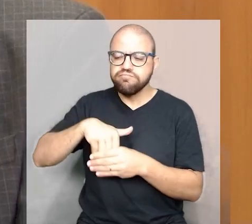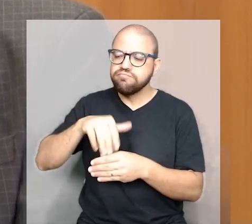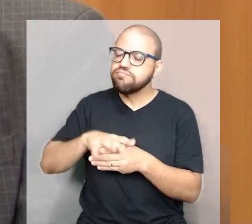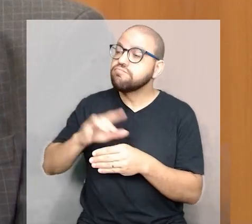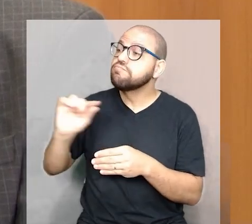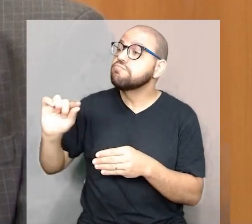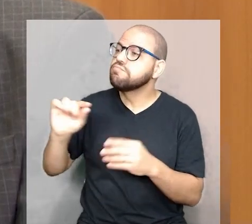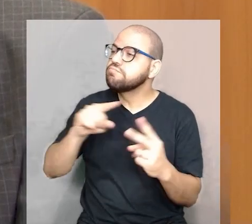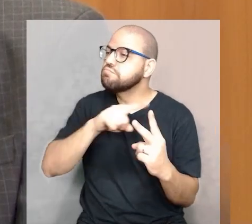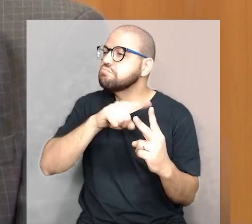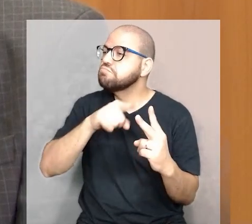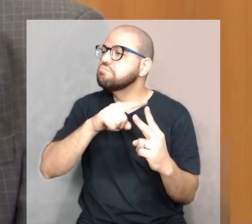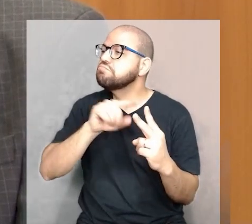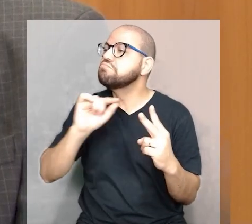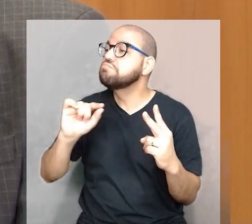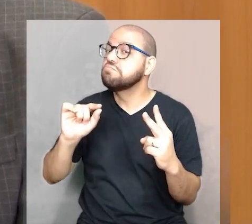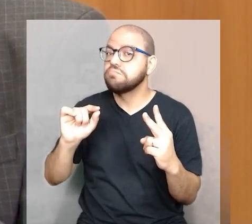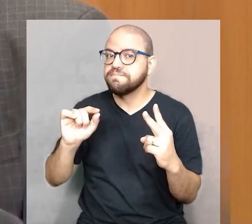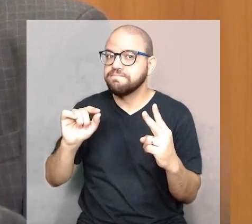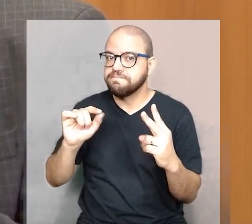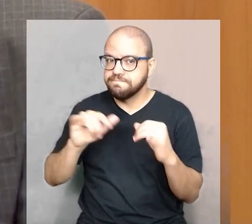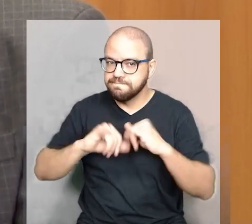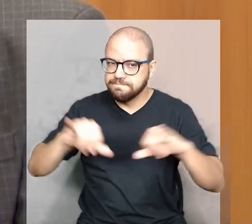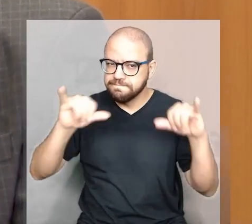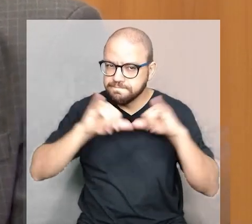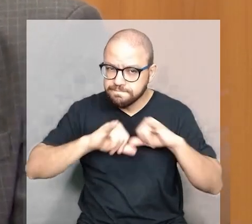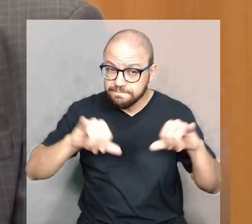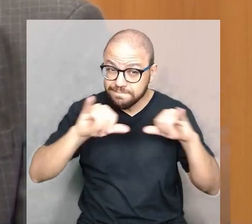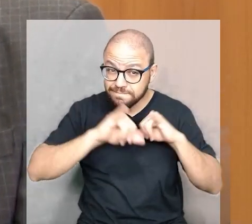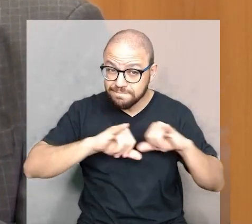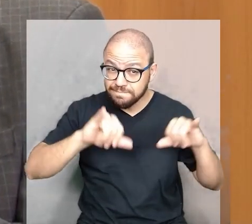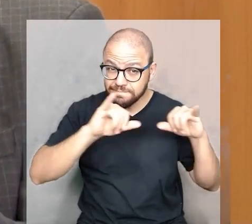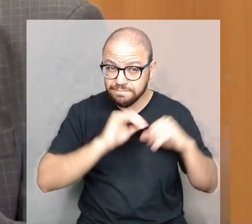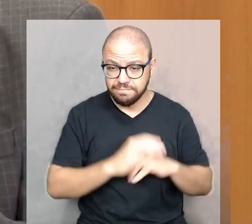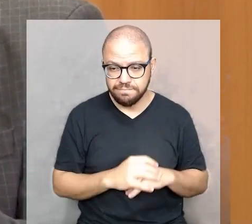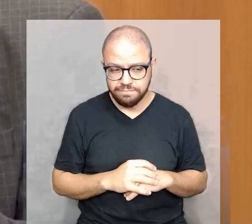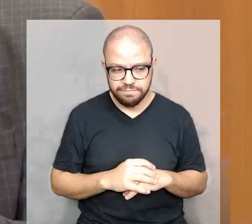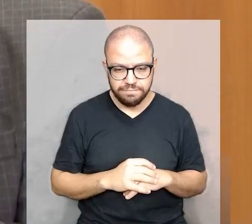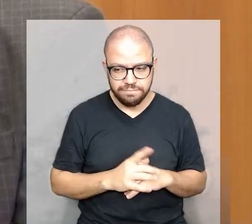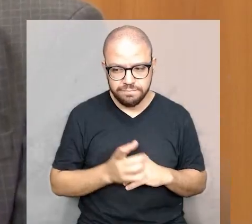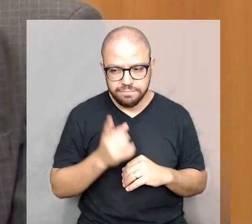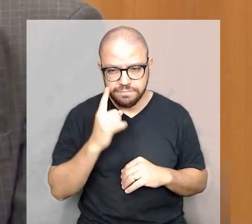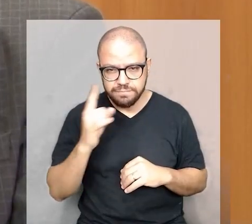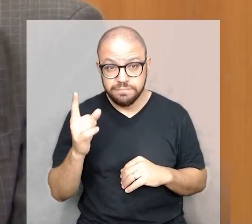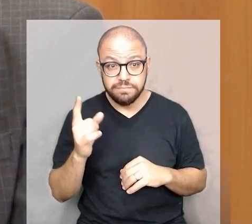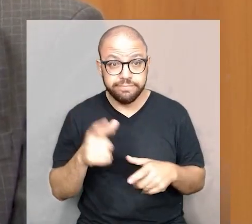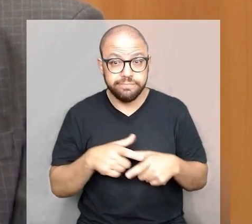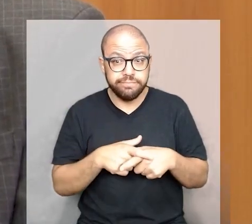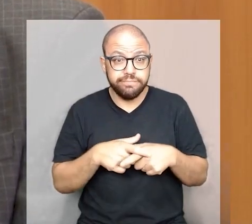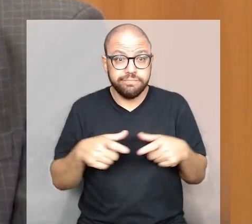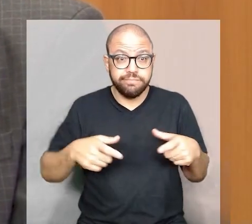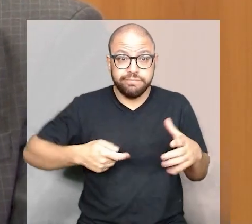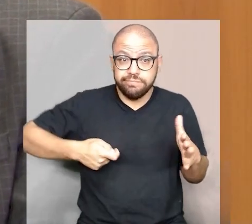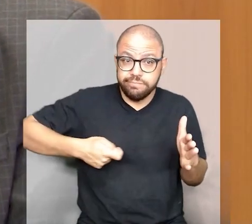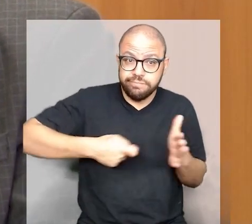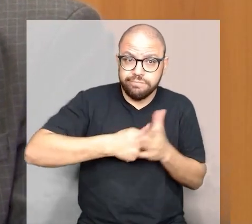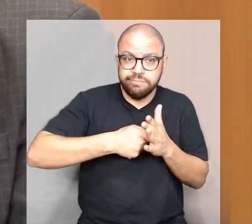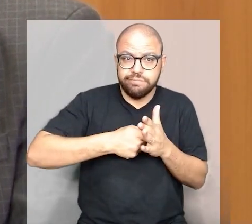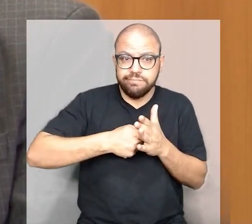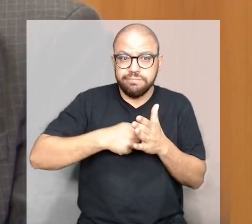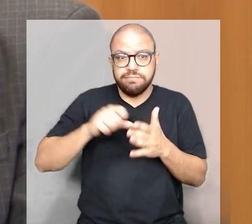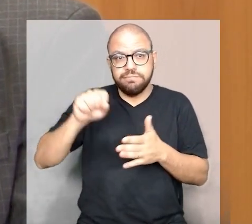forte dos eleitores, né, de quem queria votar em quem. Isso radicalizou muito. Isso